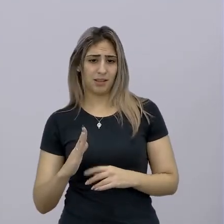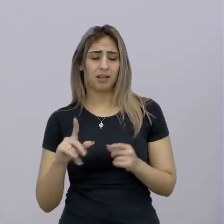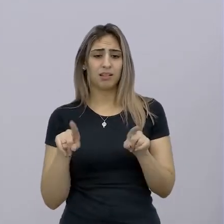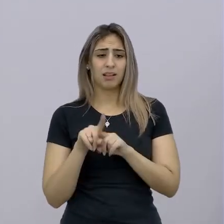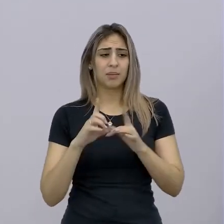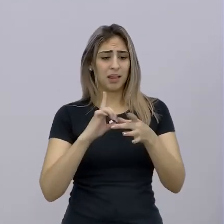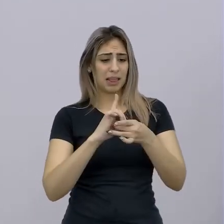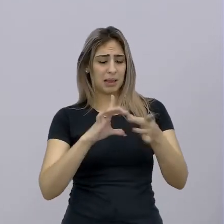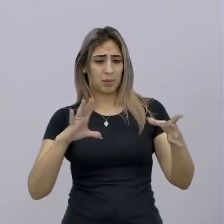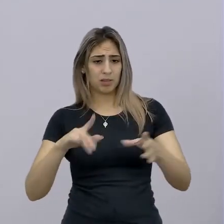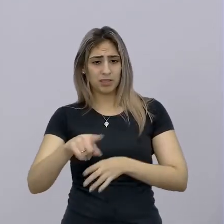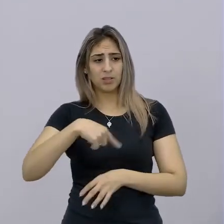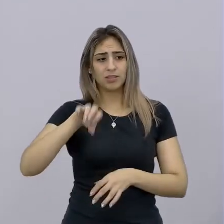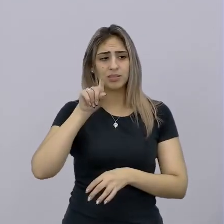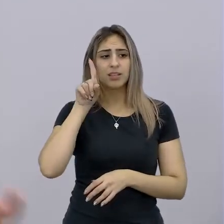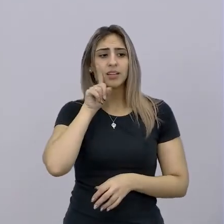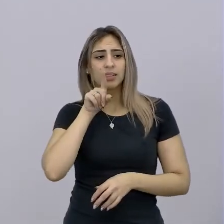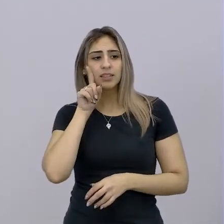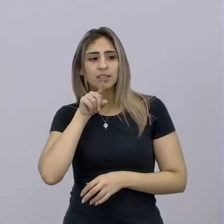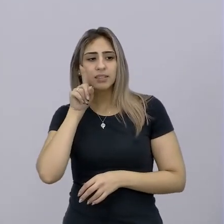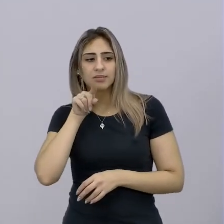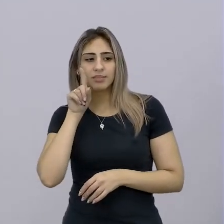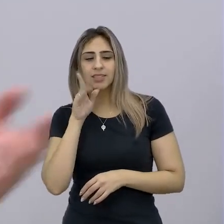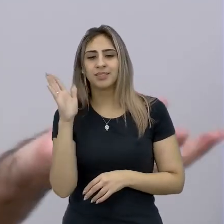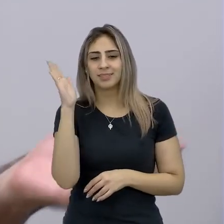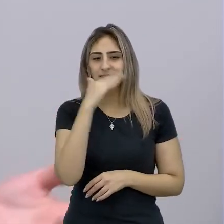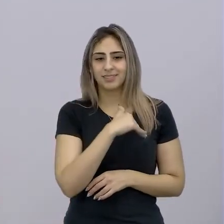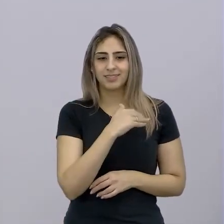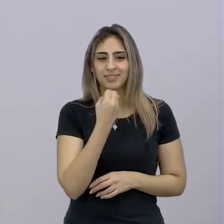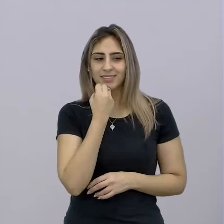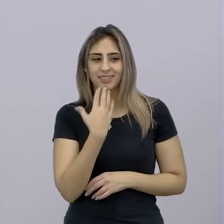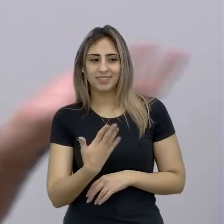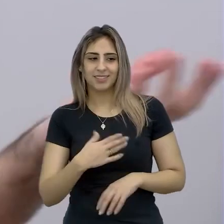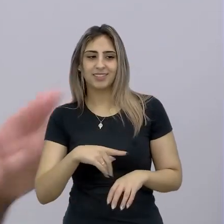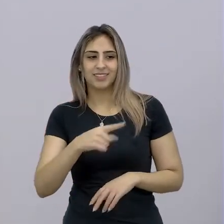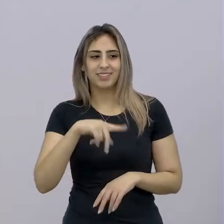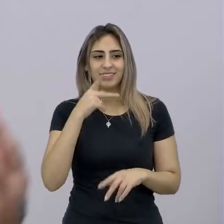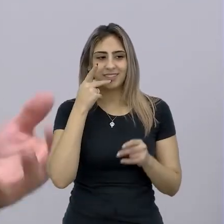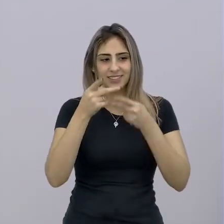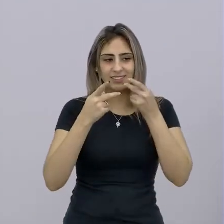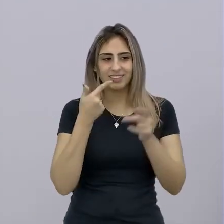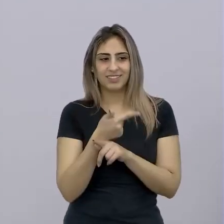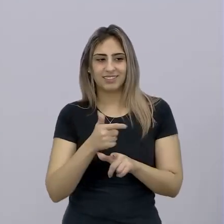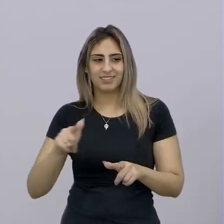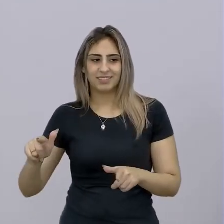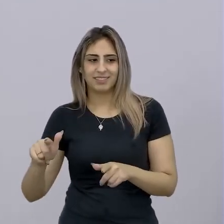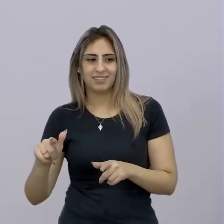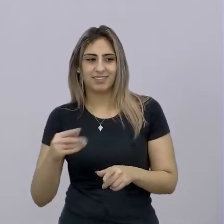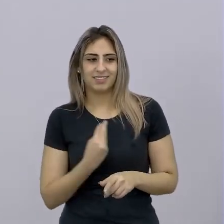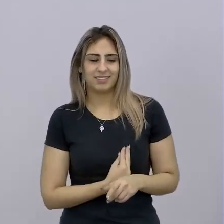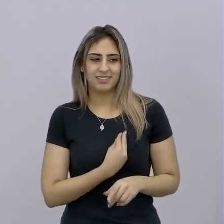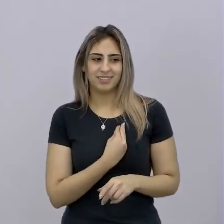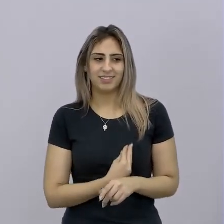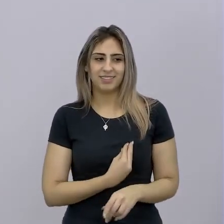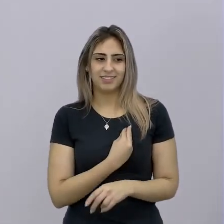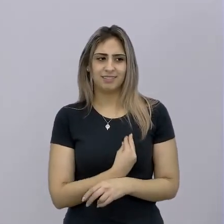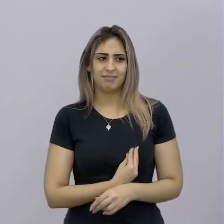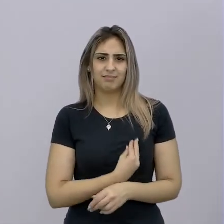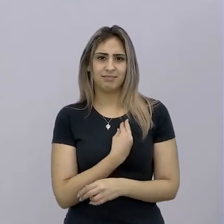à democracia dos Estados Unidos, nem para o bem nem para o mal. Uma não pode ser dita que é melhor que a outra e etc. São dois